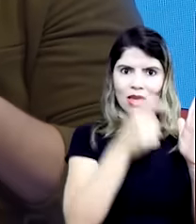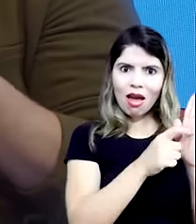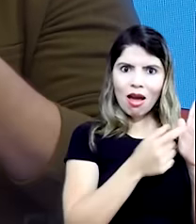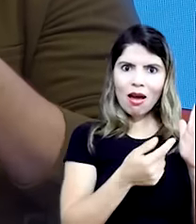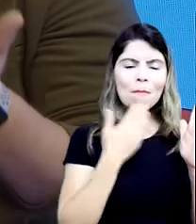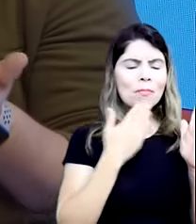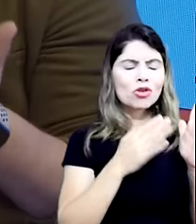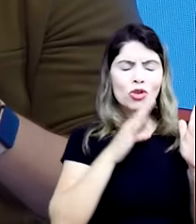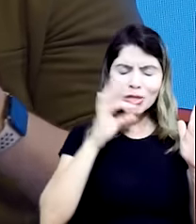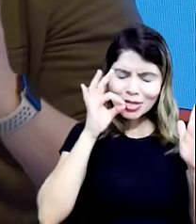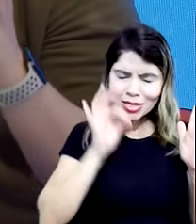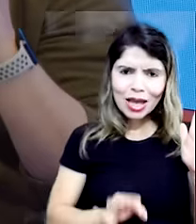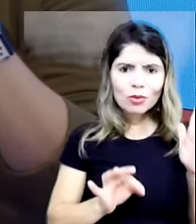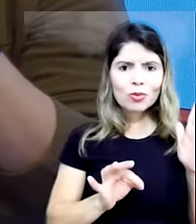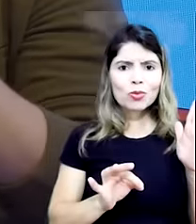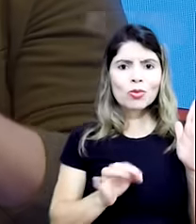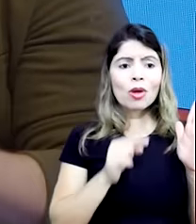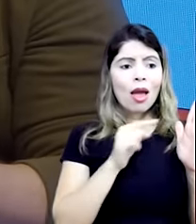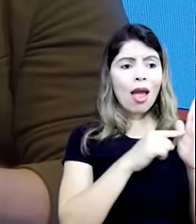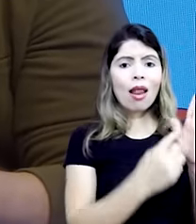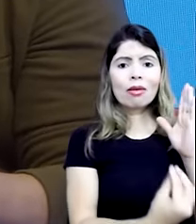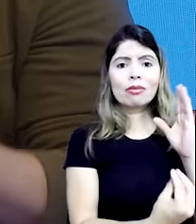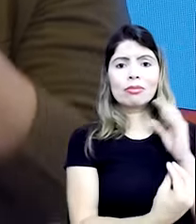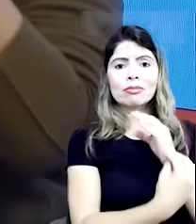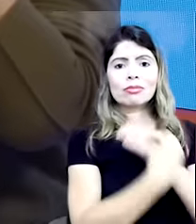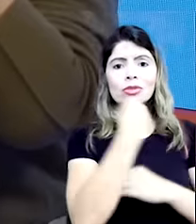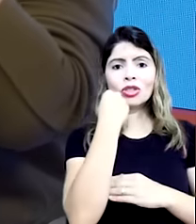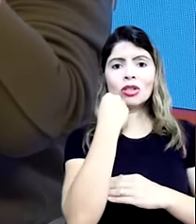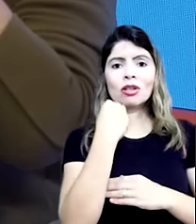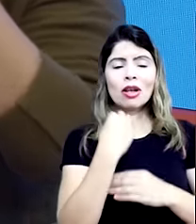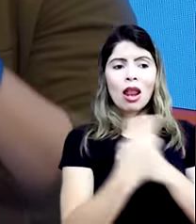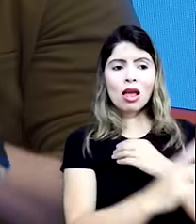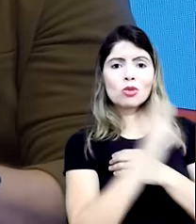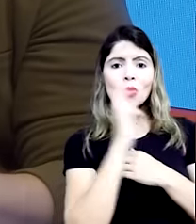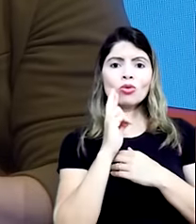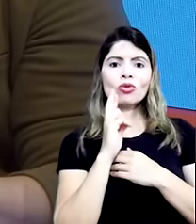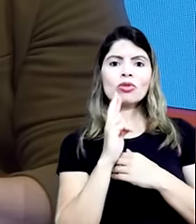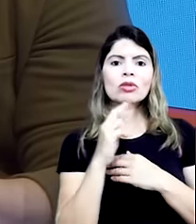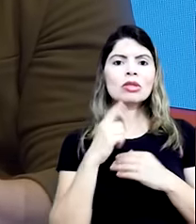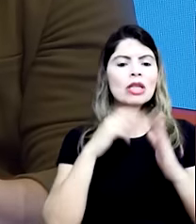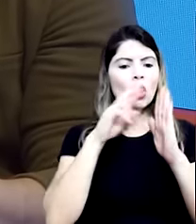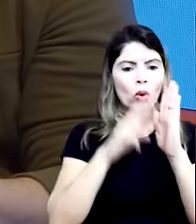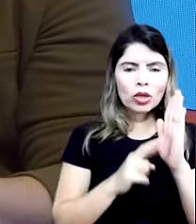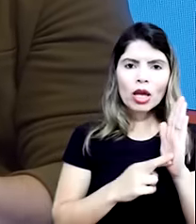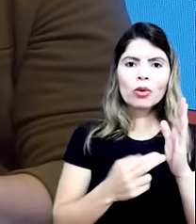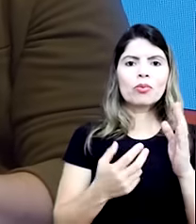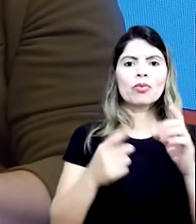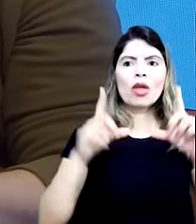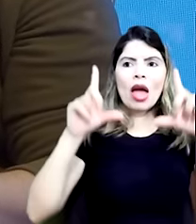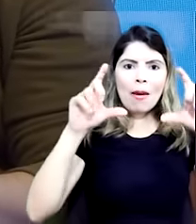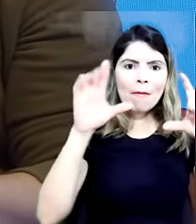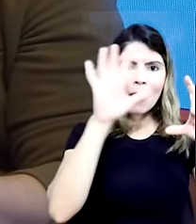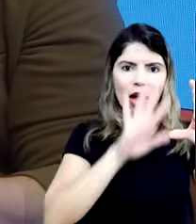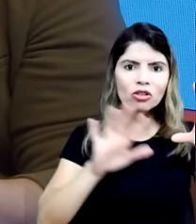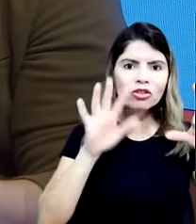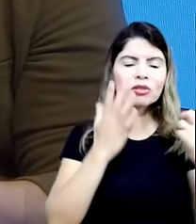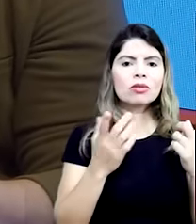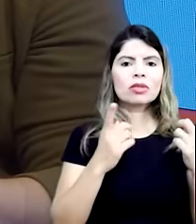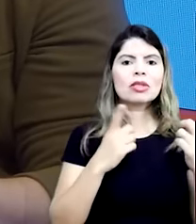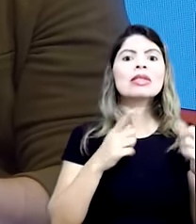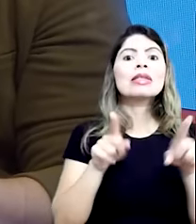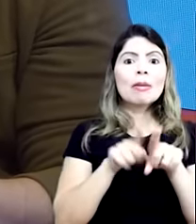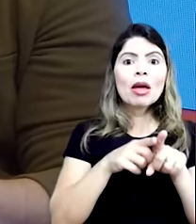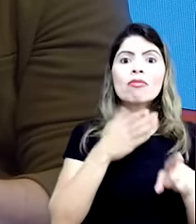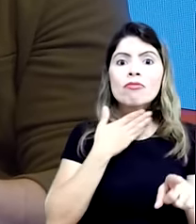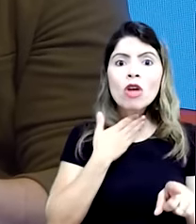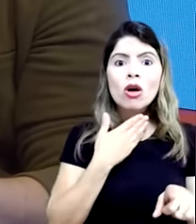pedir exatamente o que quiser ela vai te trazer toda a informação ela vai trazer o roteiro vai trazer as imagens vai trazer locução se você quiser é